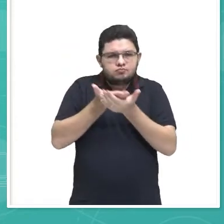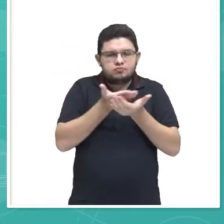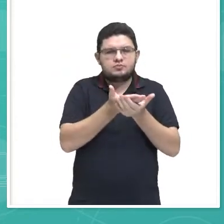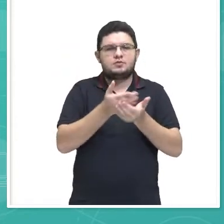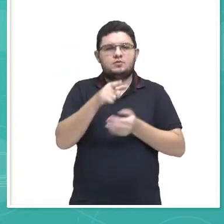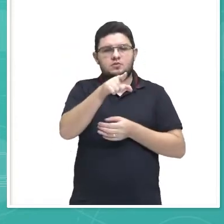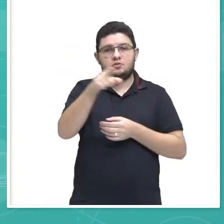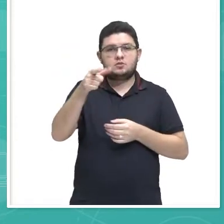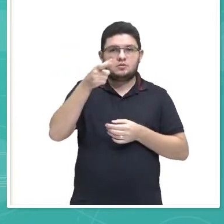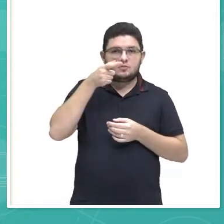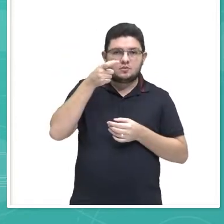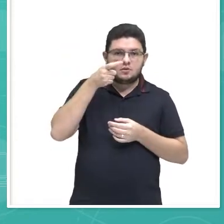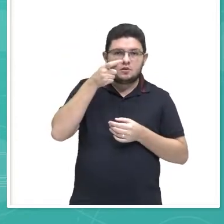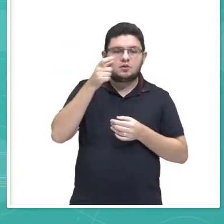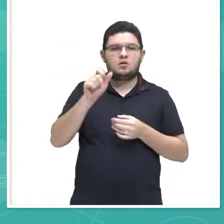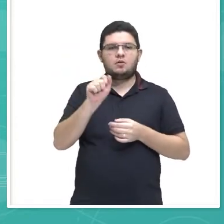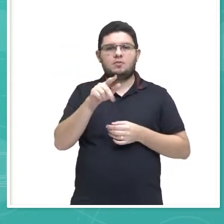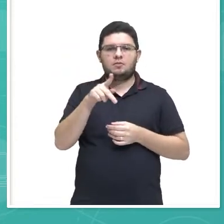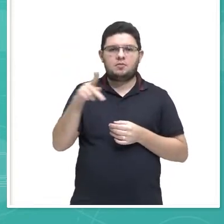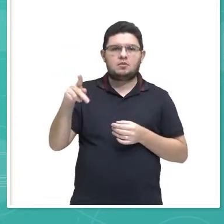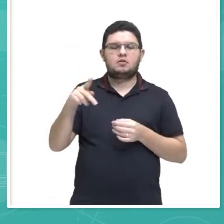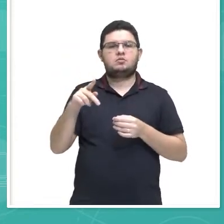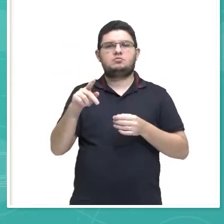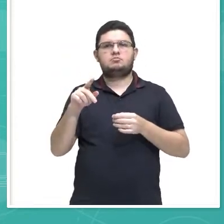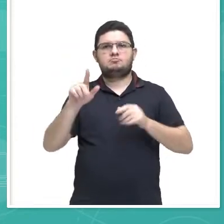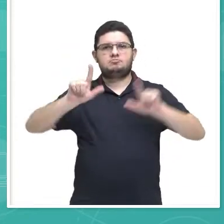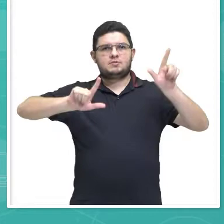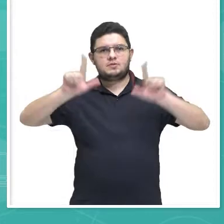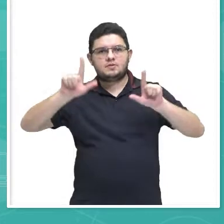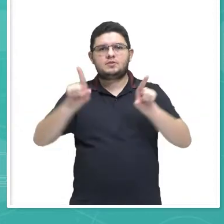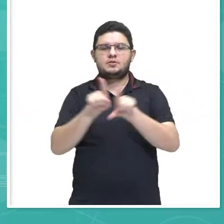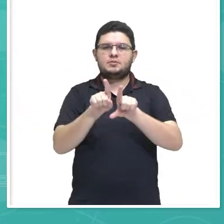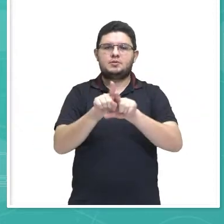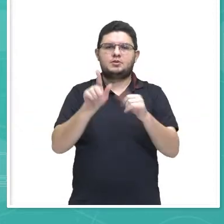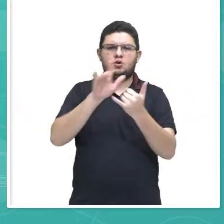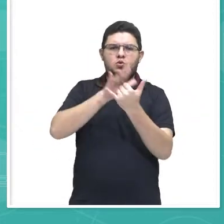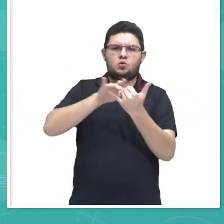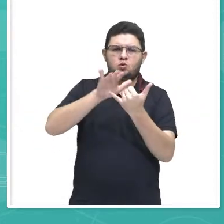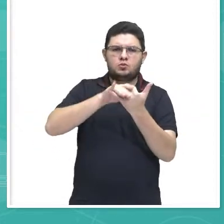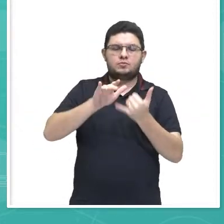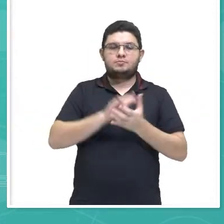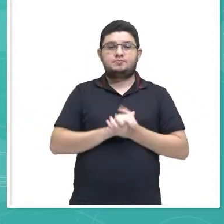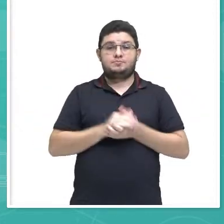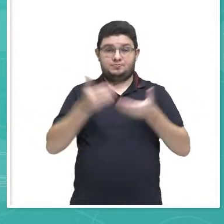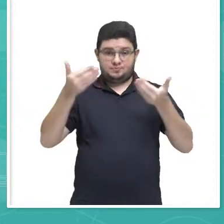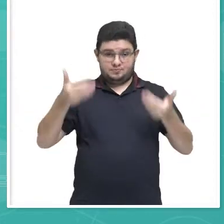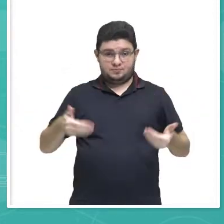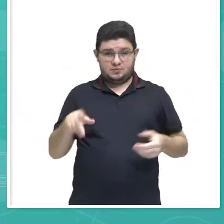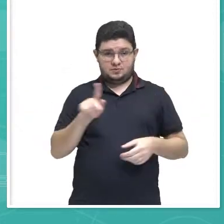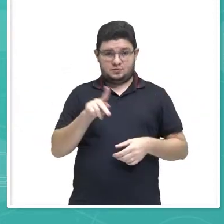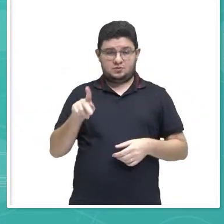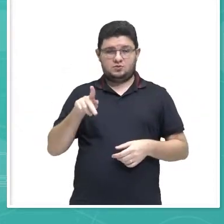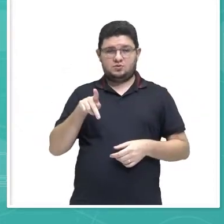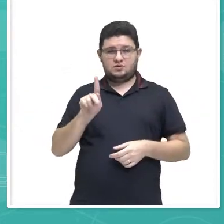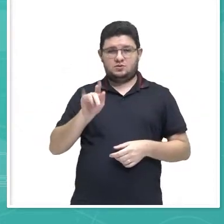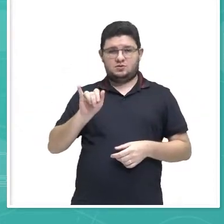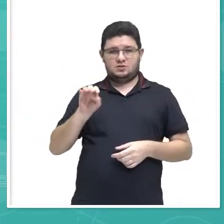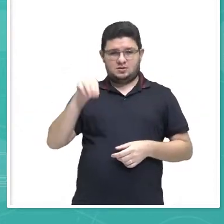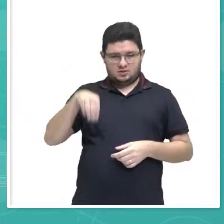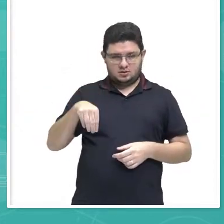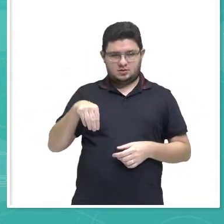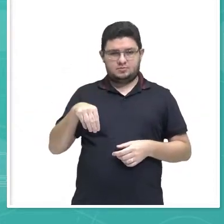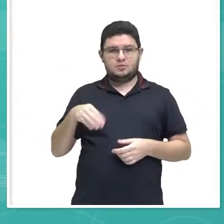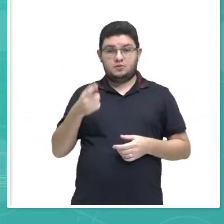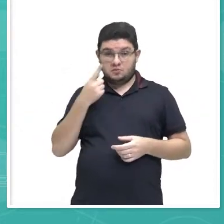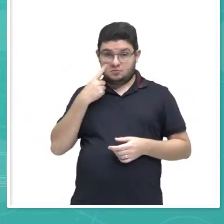TV ou pelo YouTube. Eu sou o professor Kim Raoni, de Educação Física, e vamos ver qual é o tema da nossa aula de